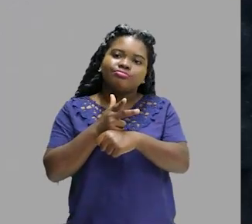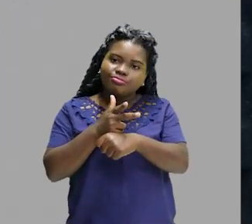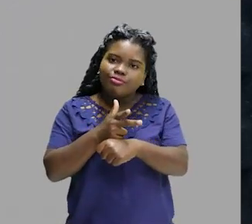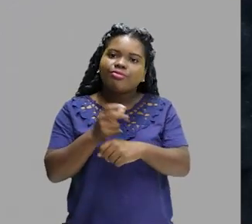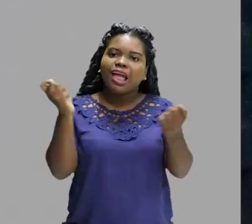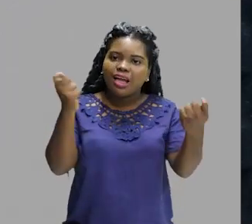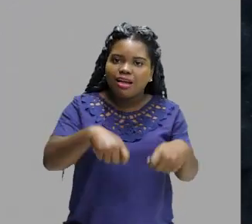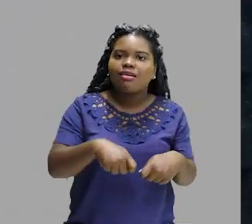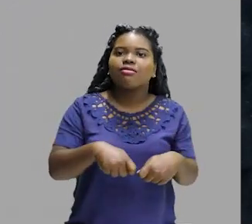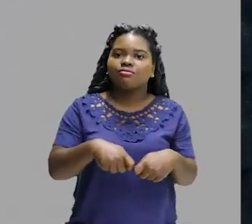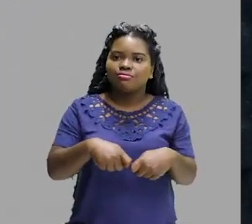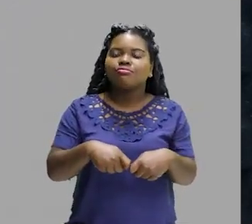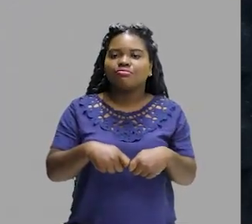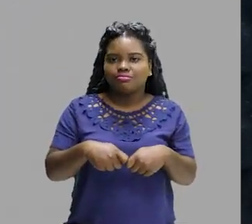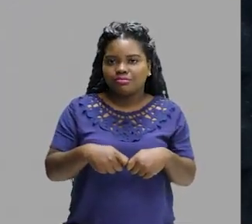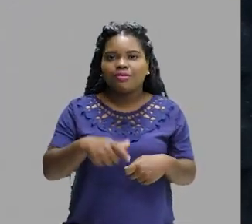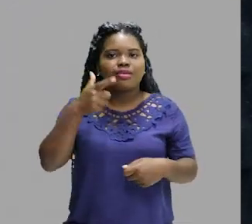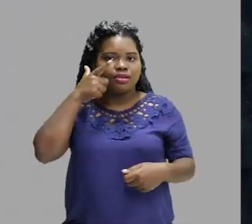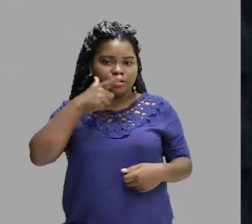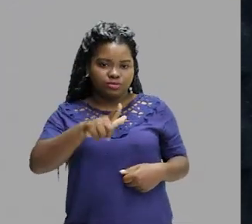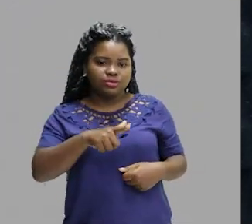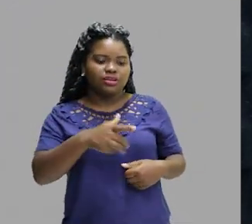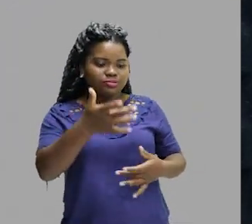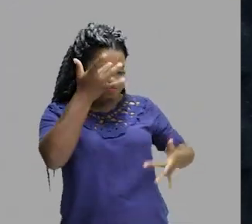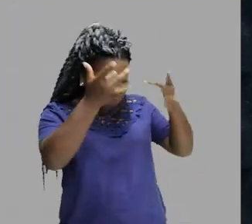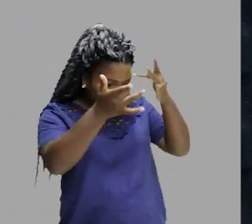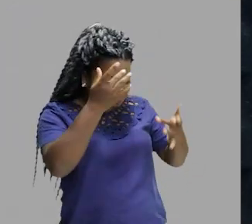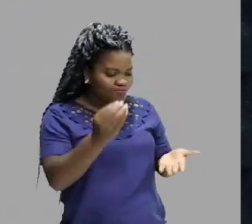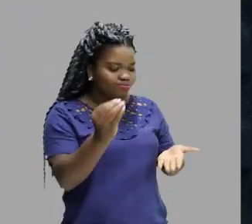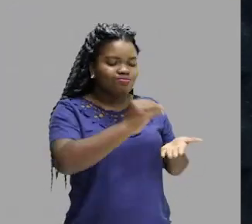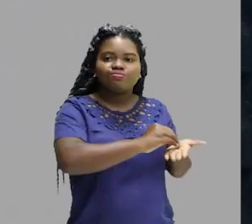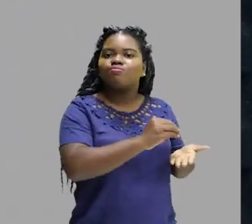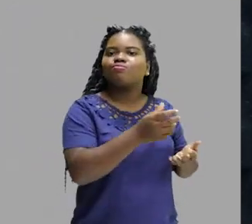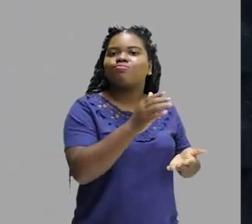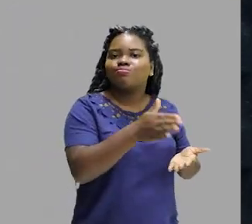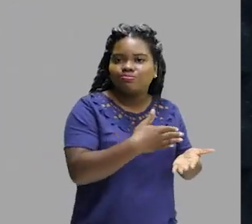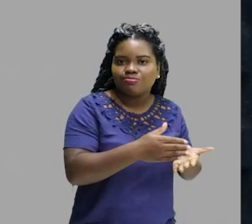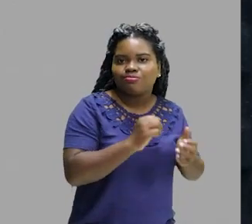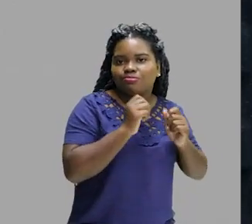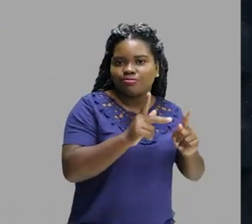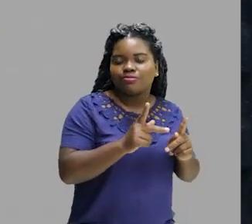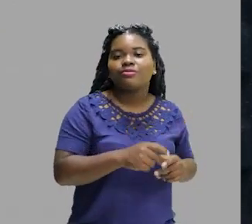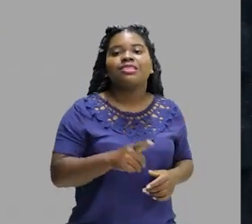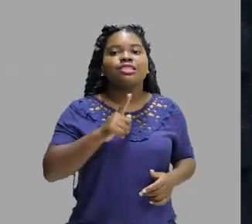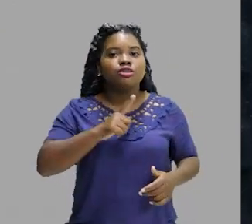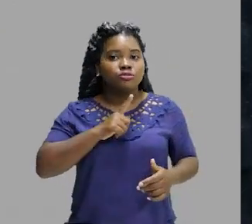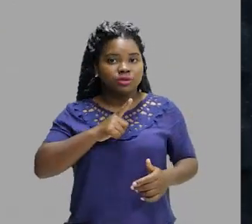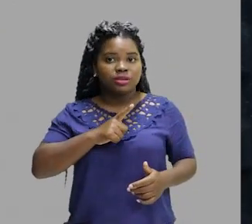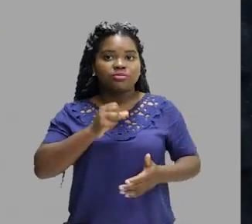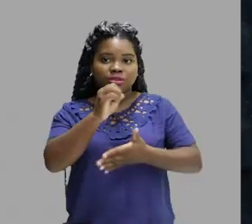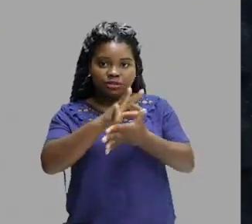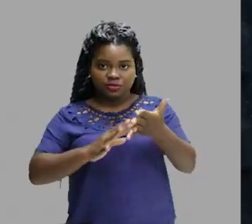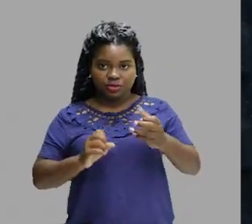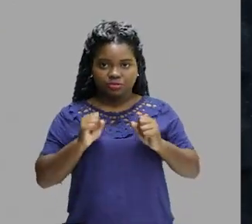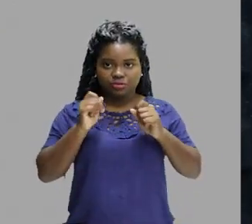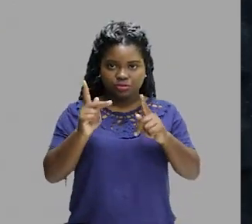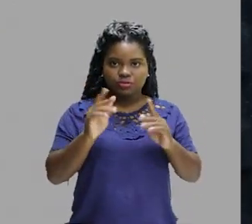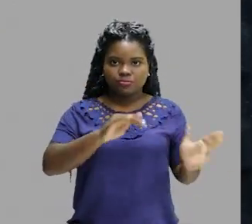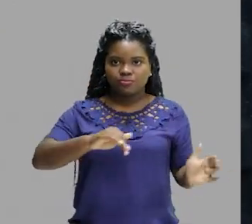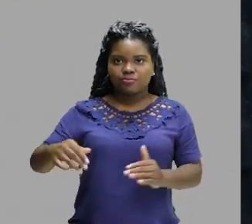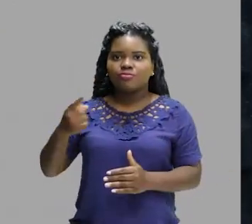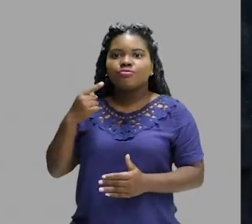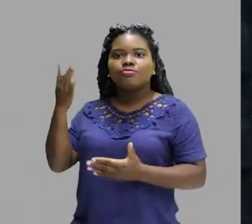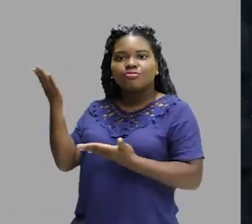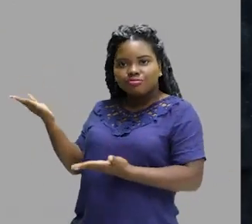vídeo, você consegue identificar. Vamos dar aqui uma olhada. Eu coloquei aqui uma questão para vocês,